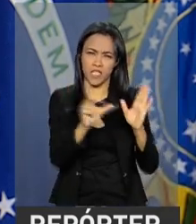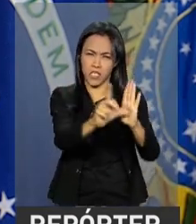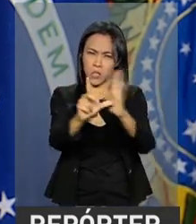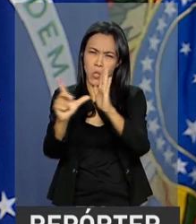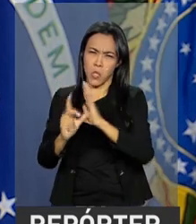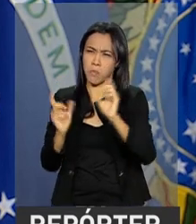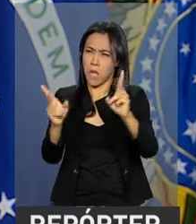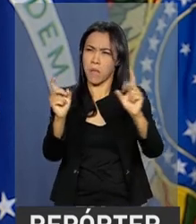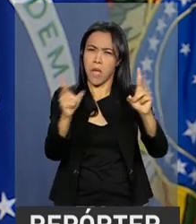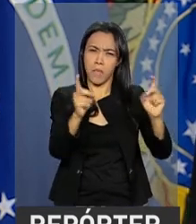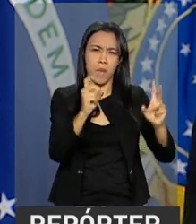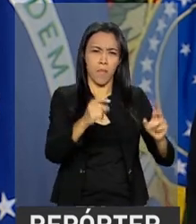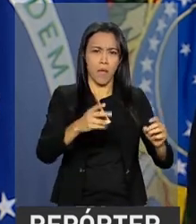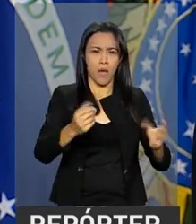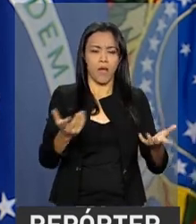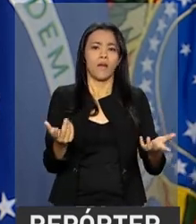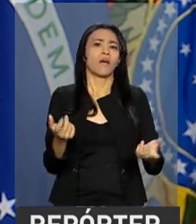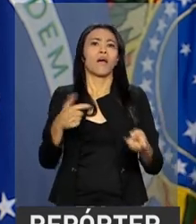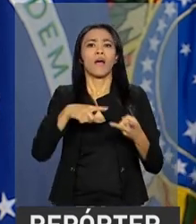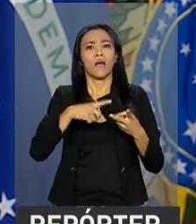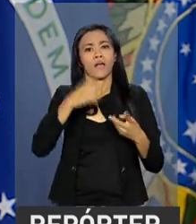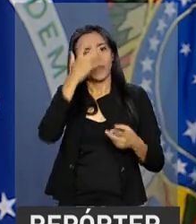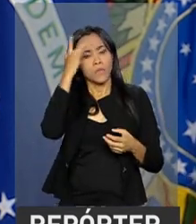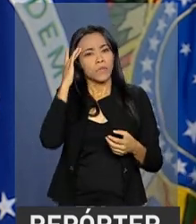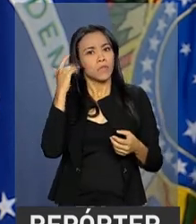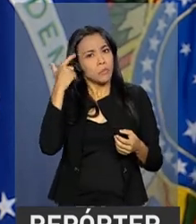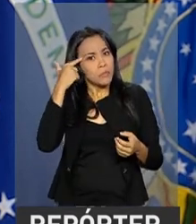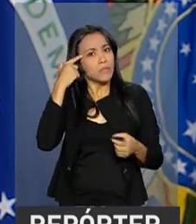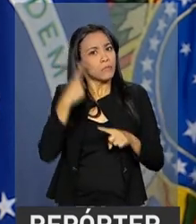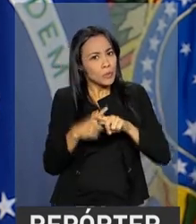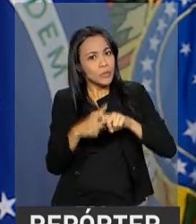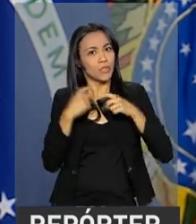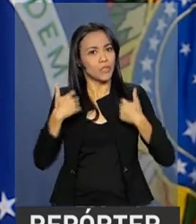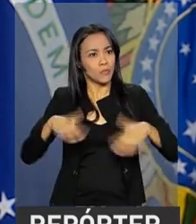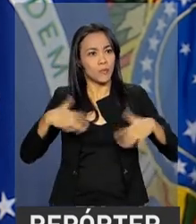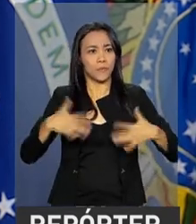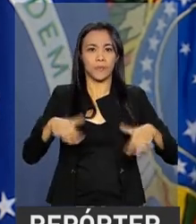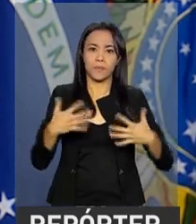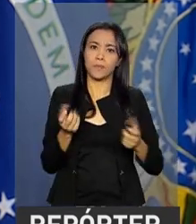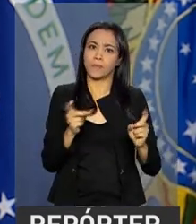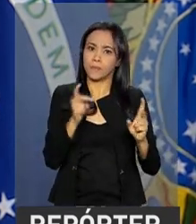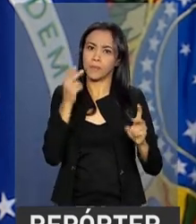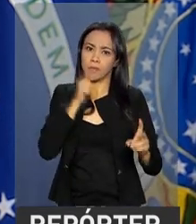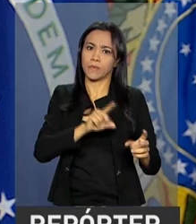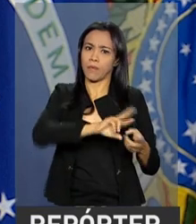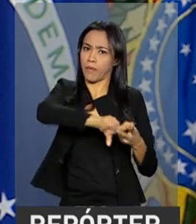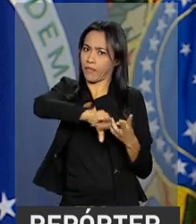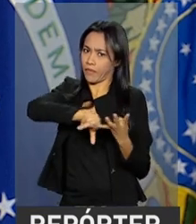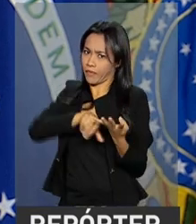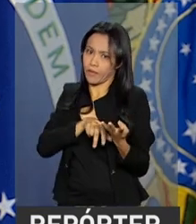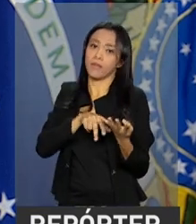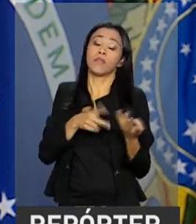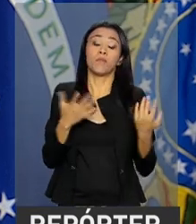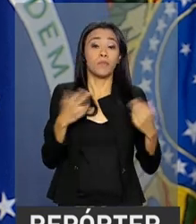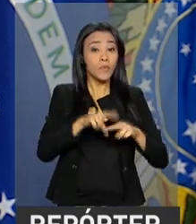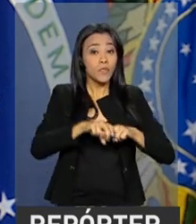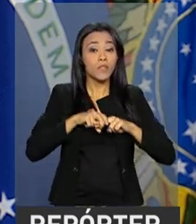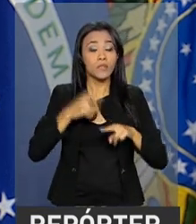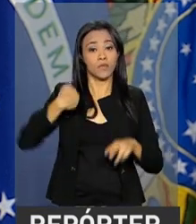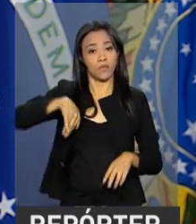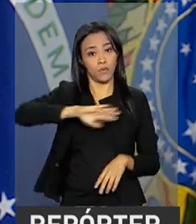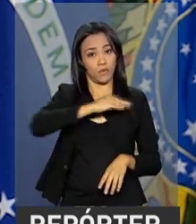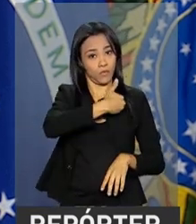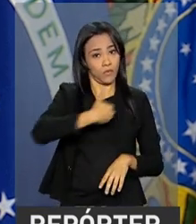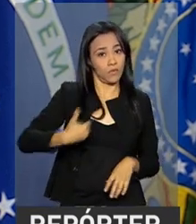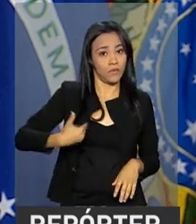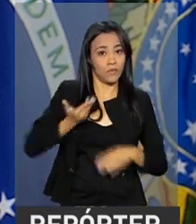aumentou também o otimismo nas vendas da mais variada espécie portanto o nosso governo está ajudando